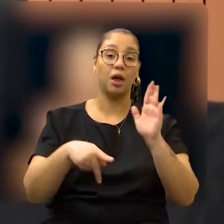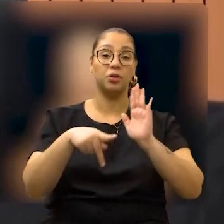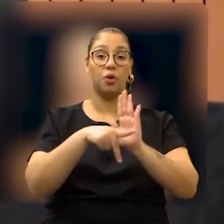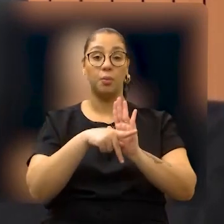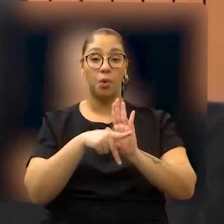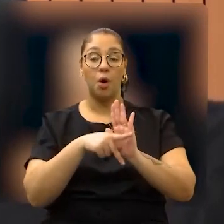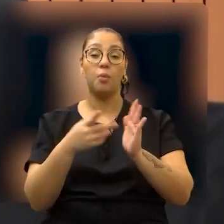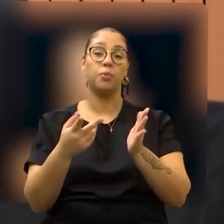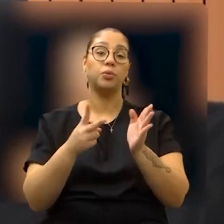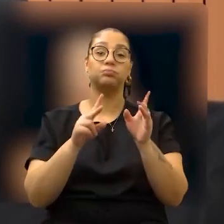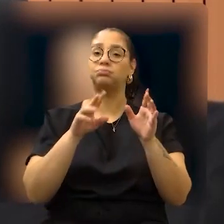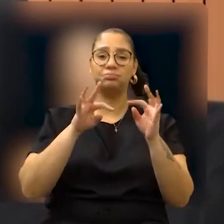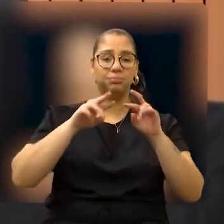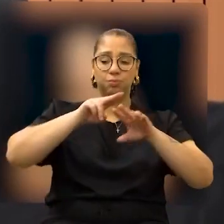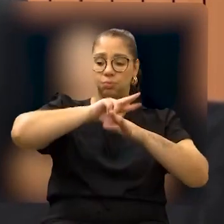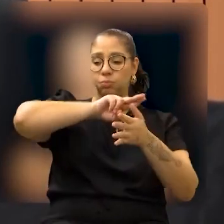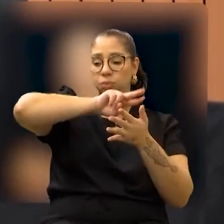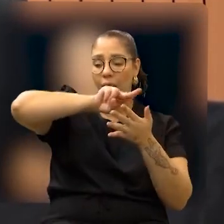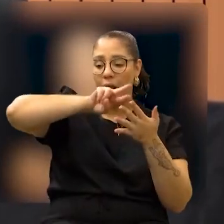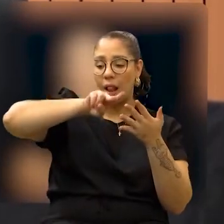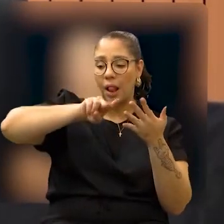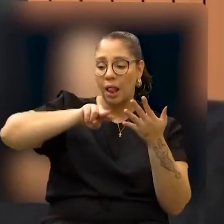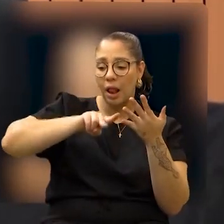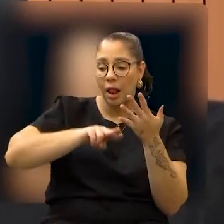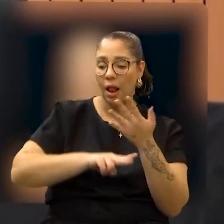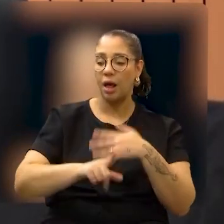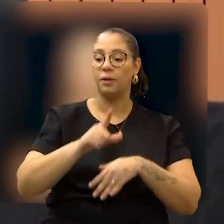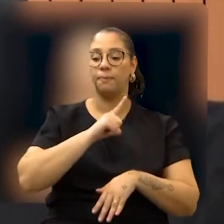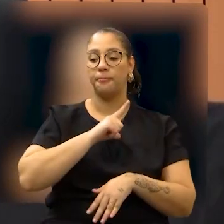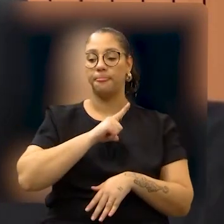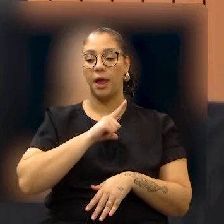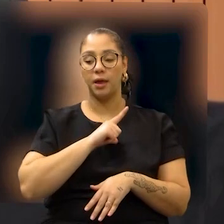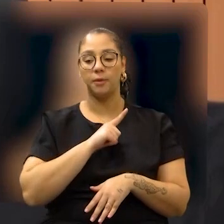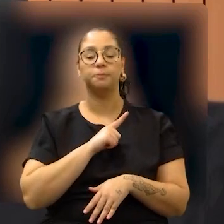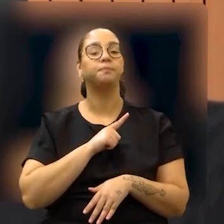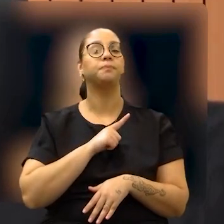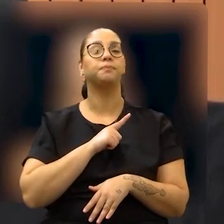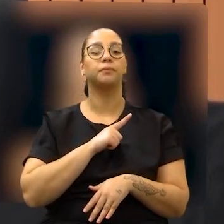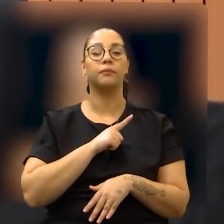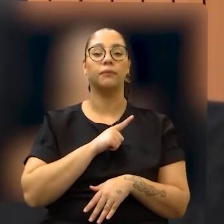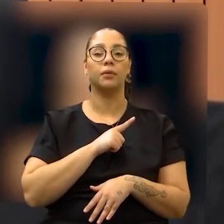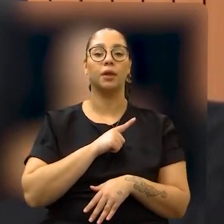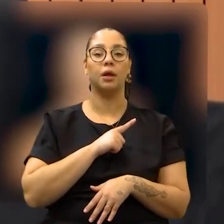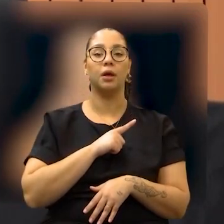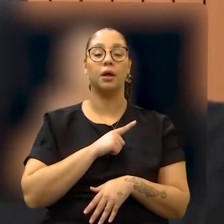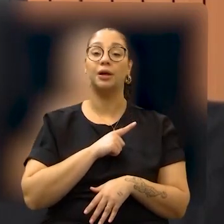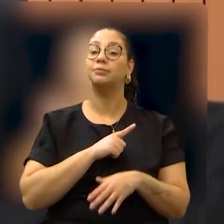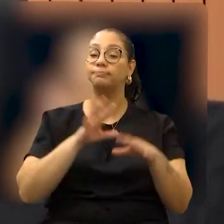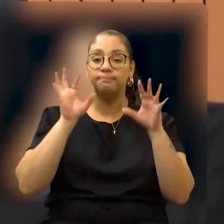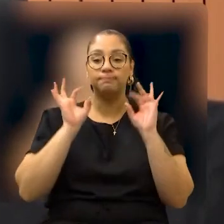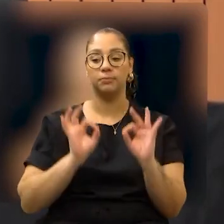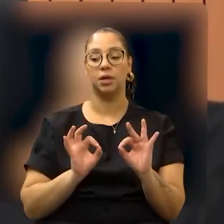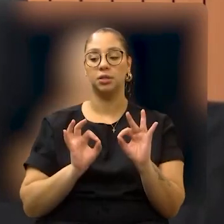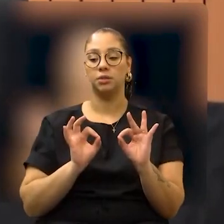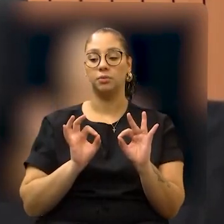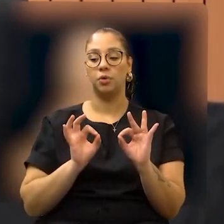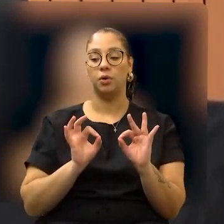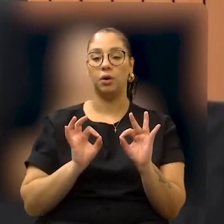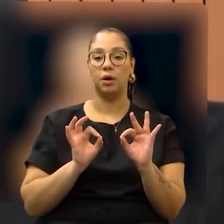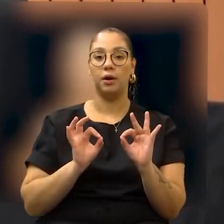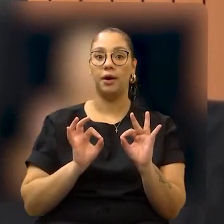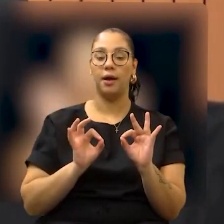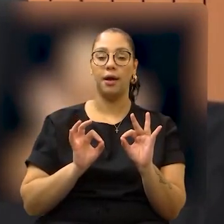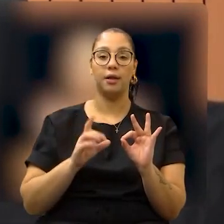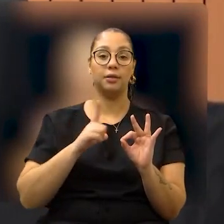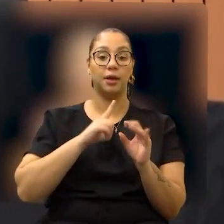laborais, patronais, né, sindicatos de todos os universos, para que a gente possa, de fato,